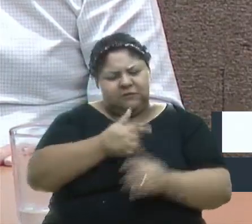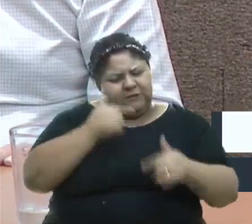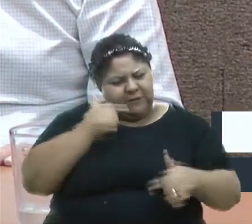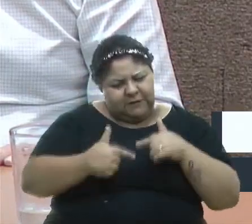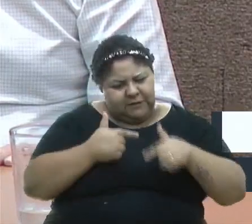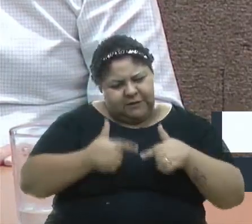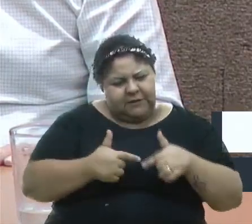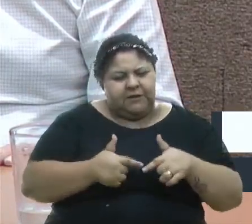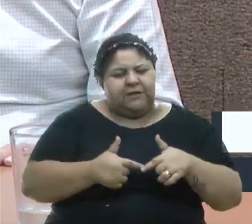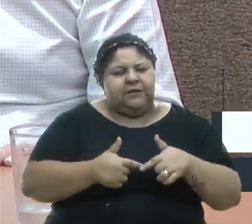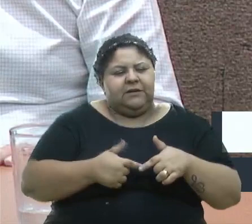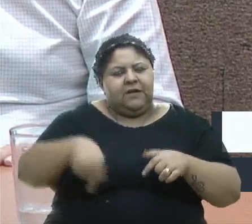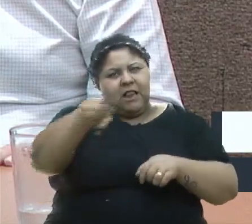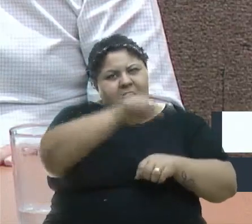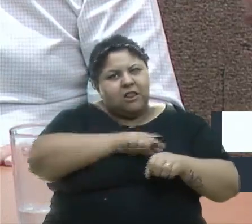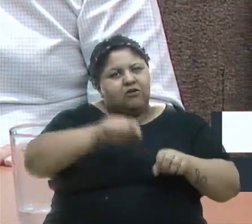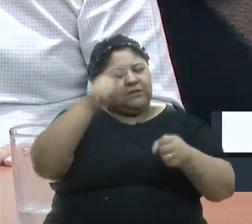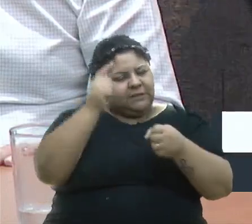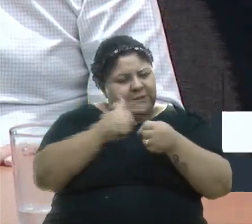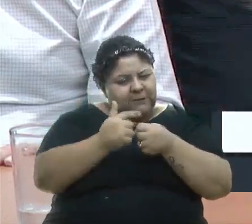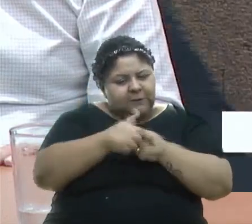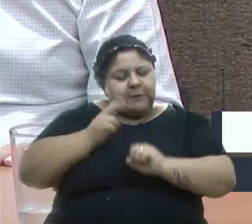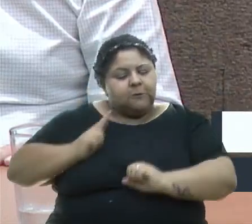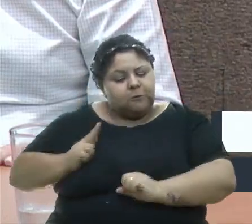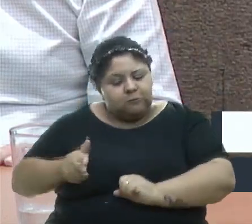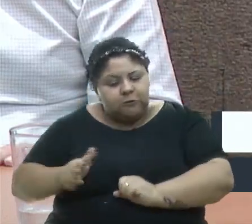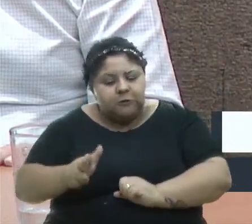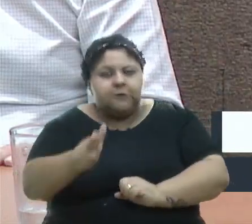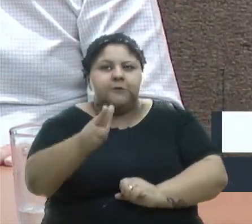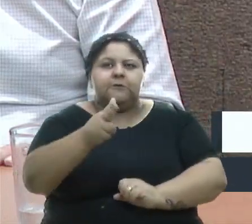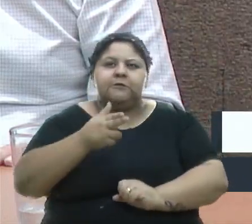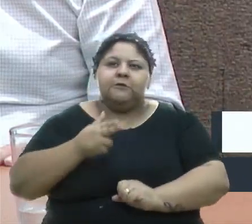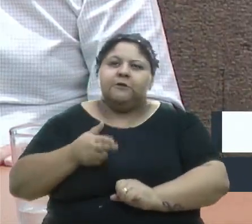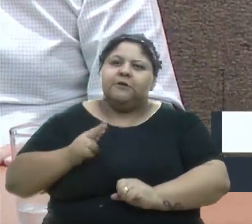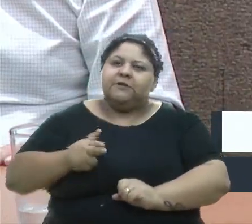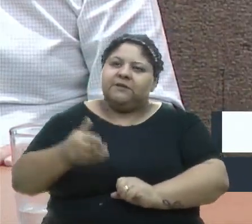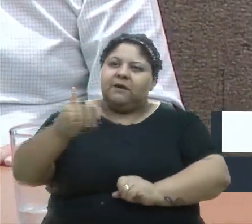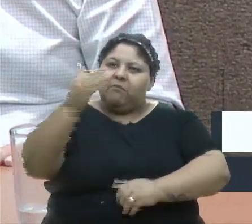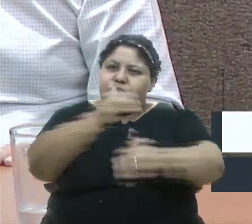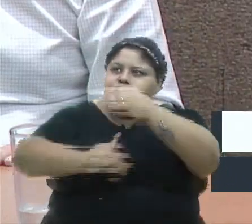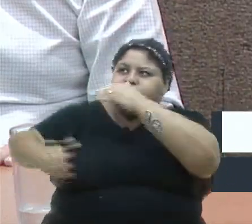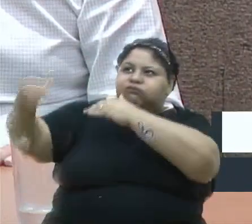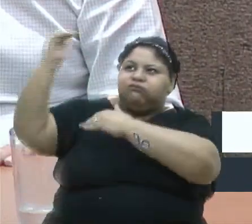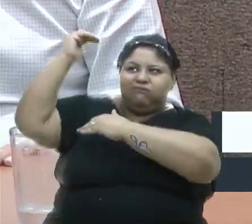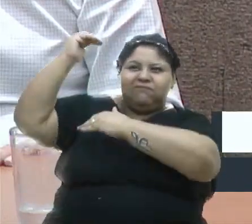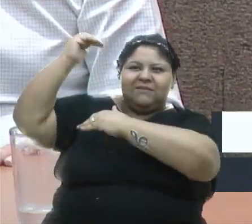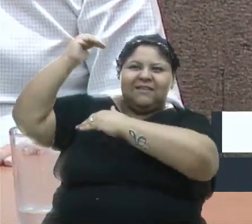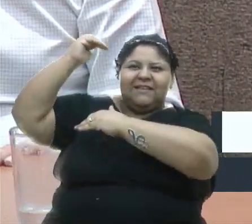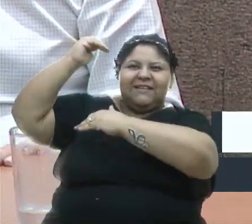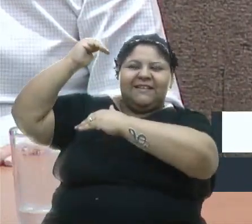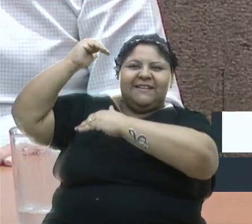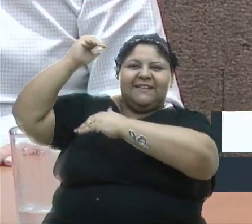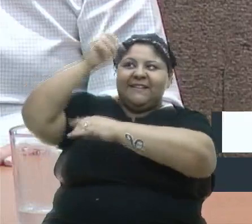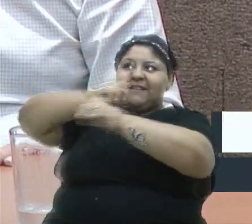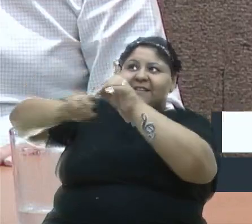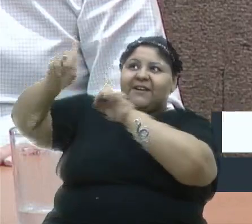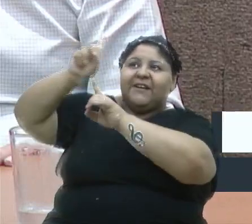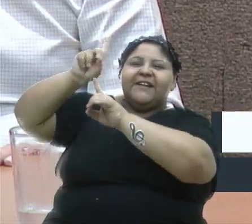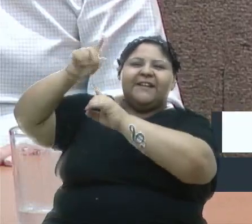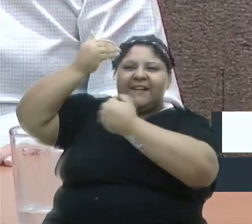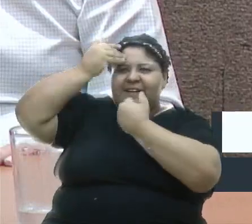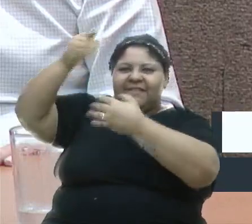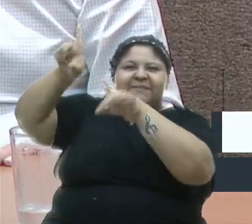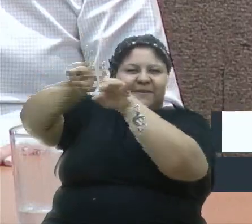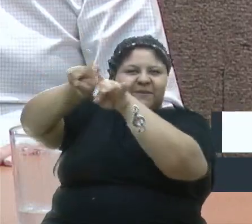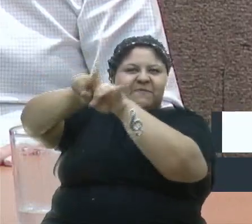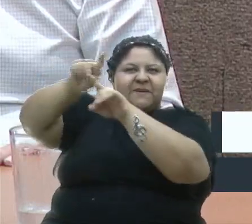vocês prestam à nossa cidade. Continuem assim e estarão sempre no topo das nossas glórias e dos nossos